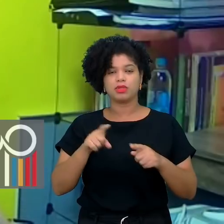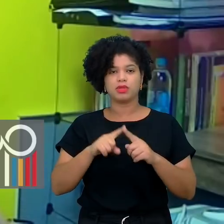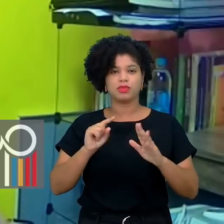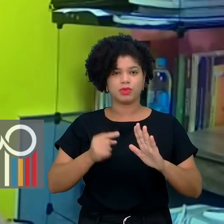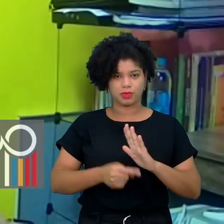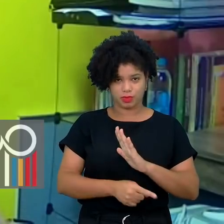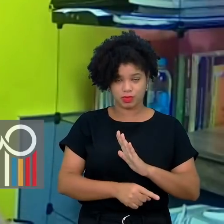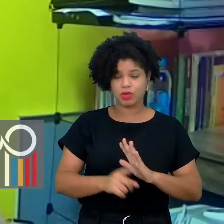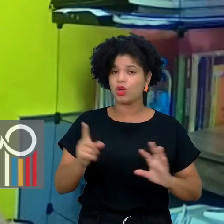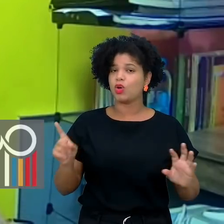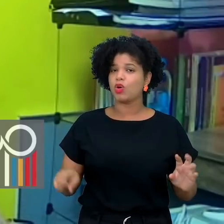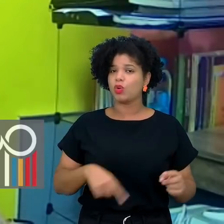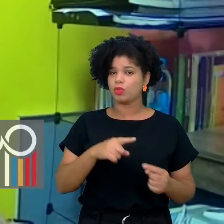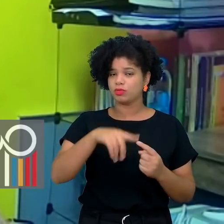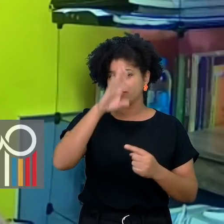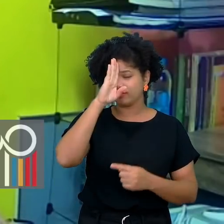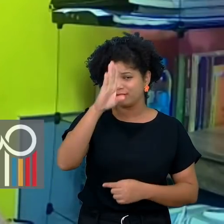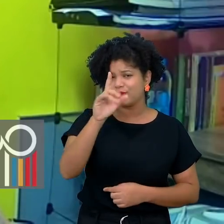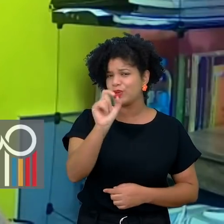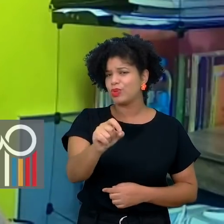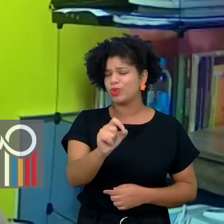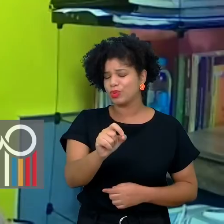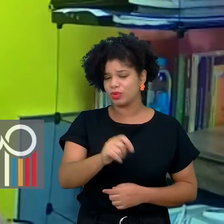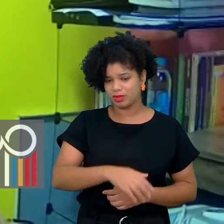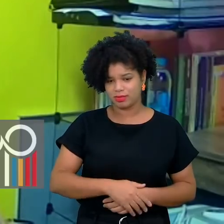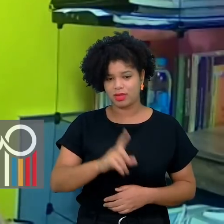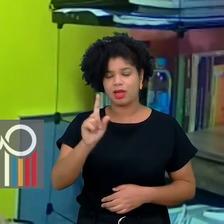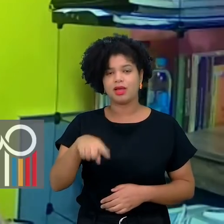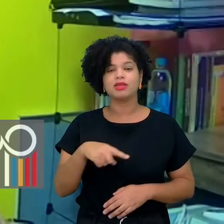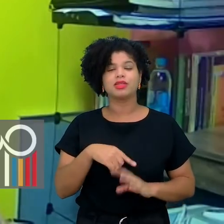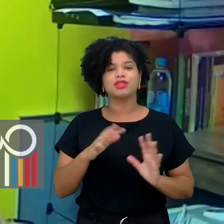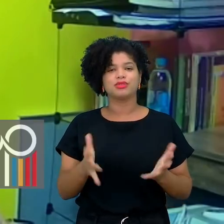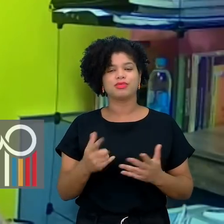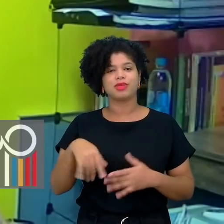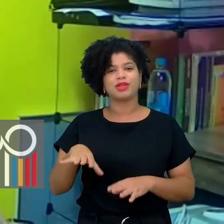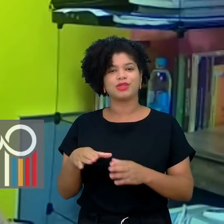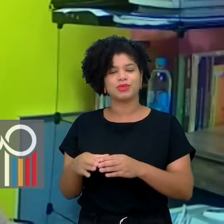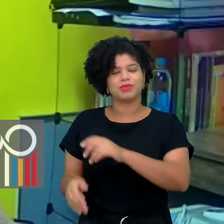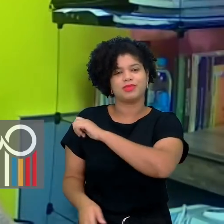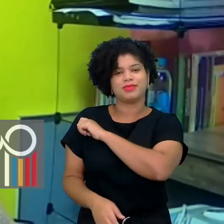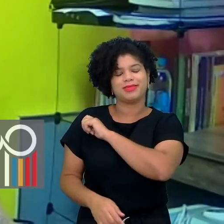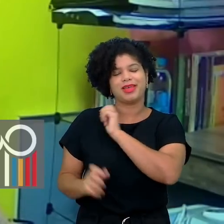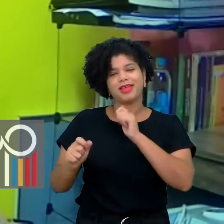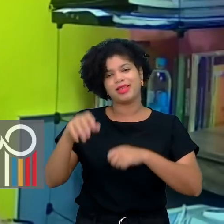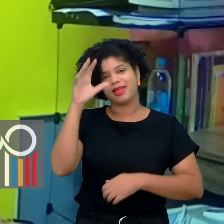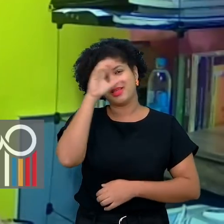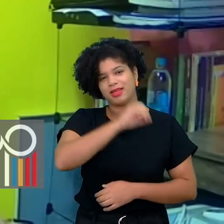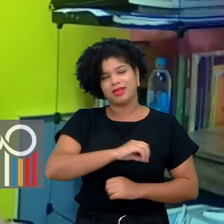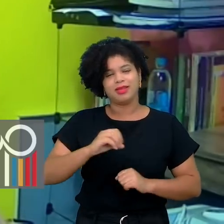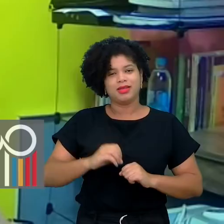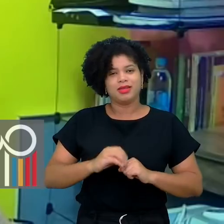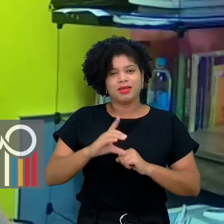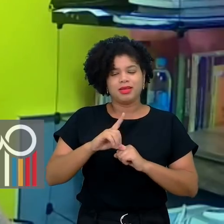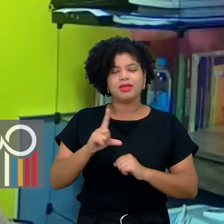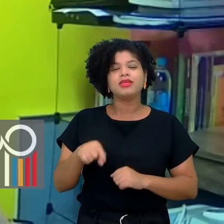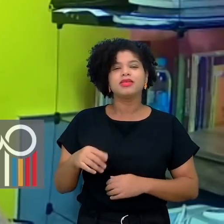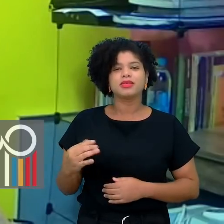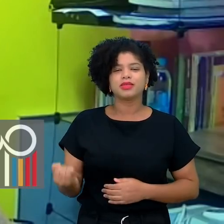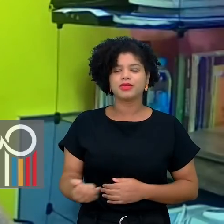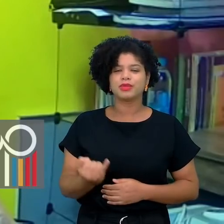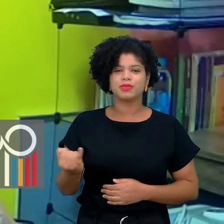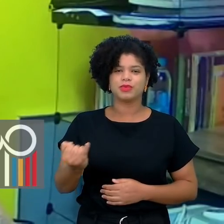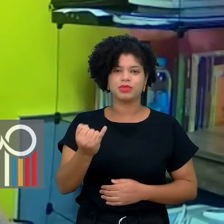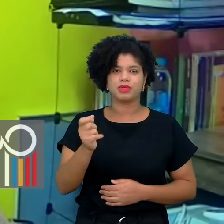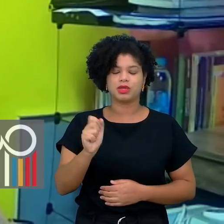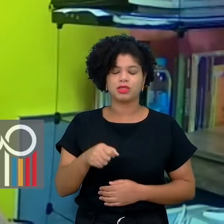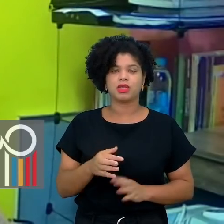aprofundamento, ele tem como principal objetivo proporcionar ao estudante a possibilidade de aprender aquilo que é essencial para